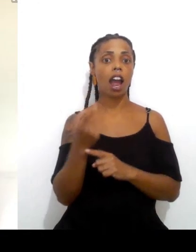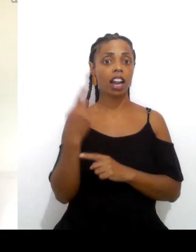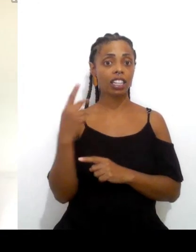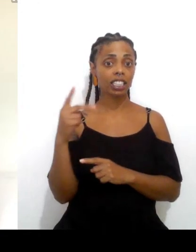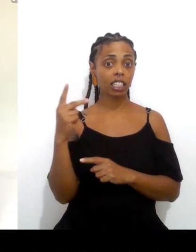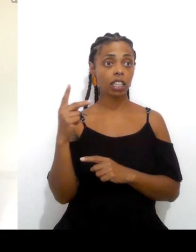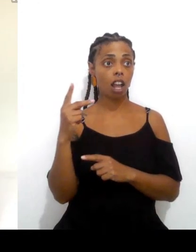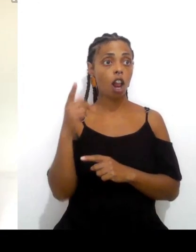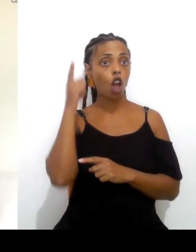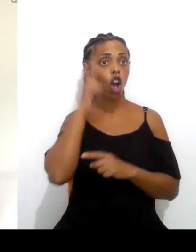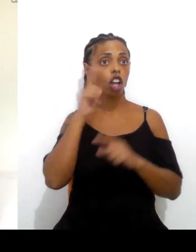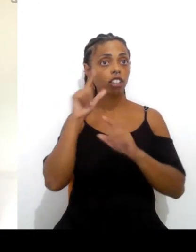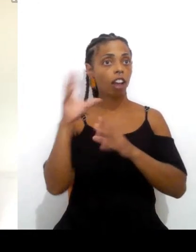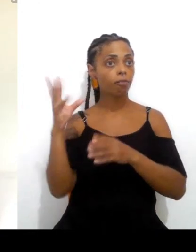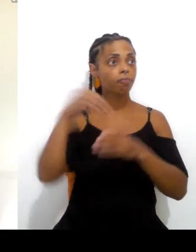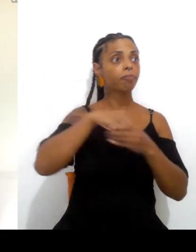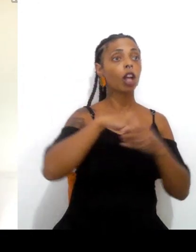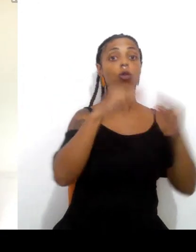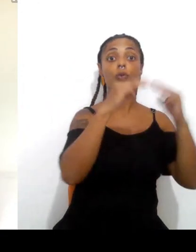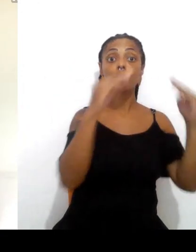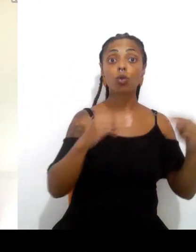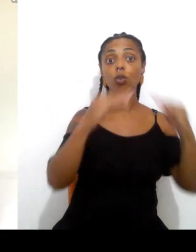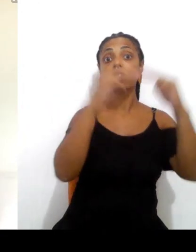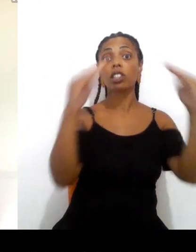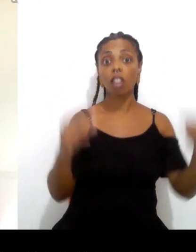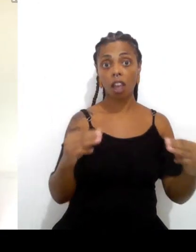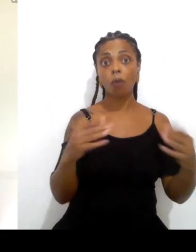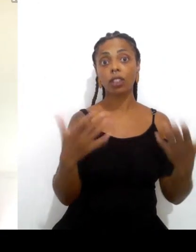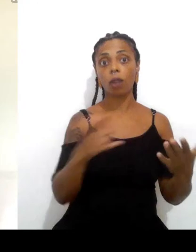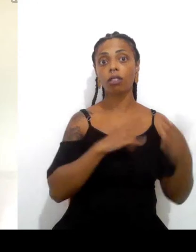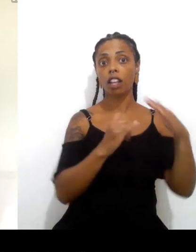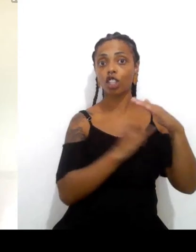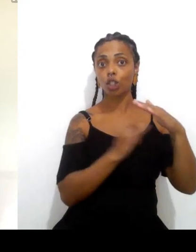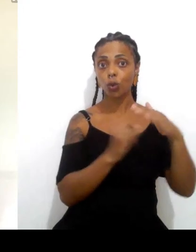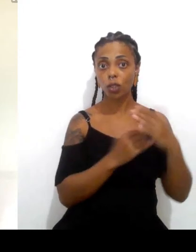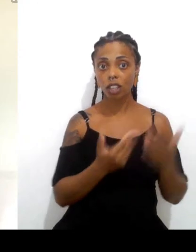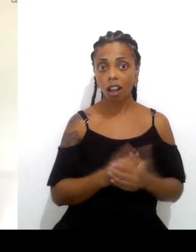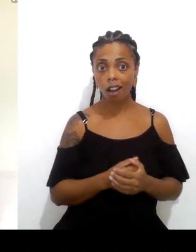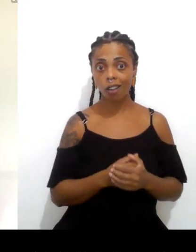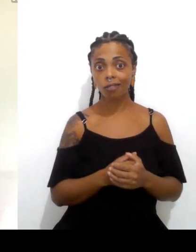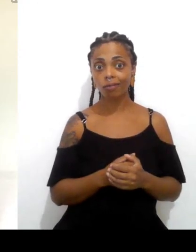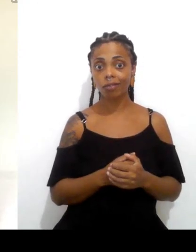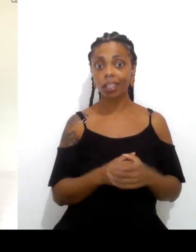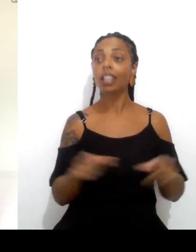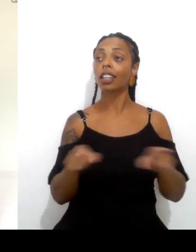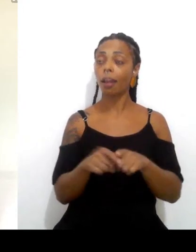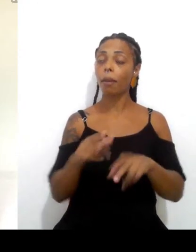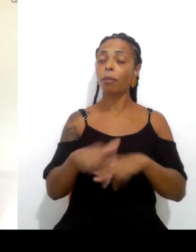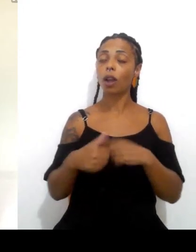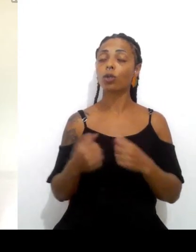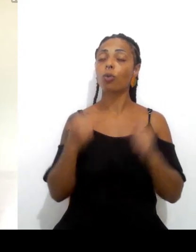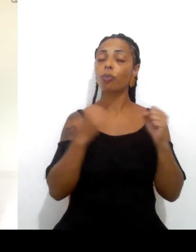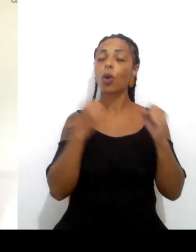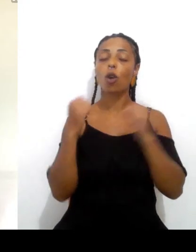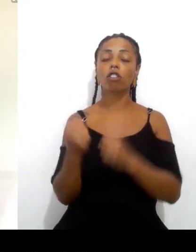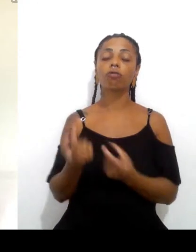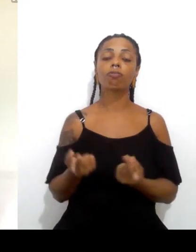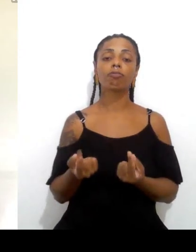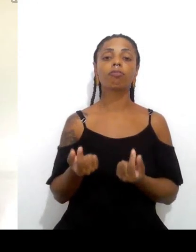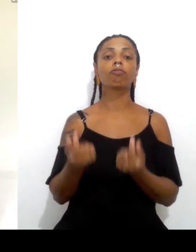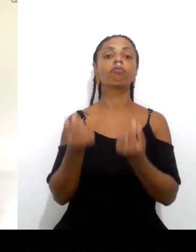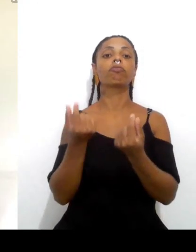museus e até mesmo pelo poder do Capital investido